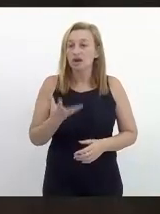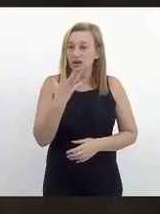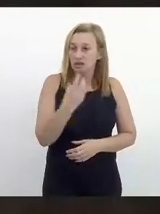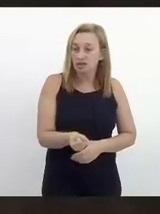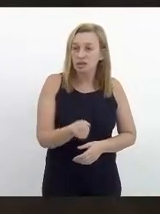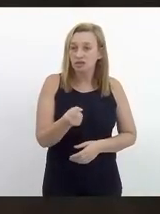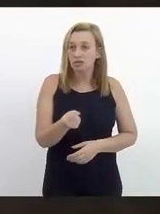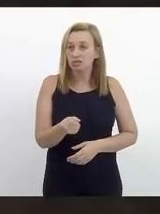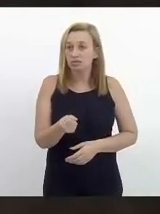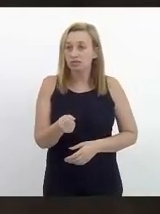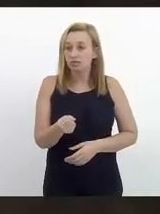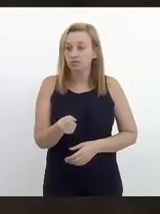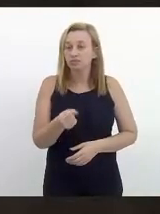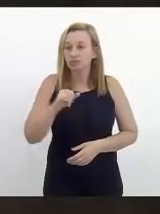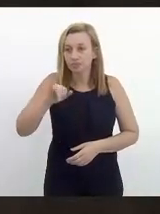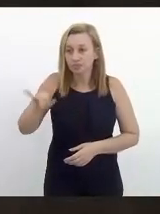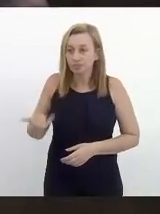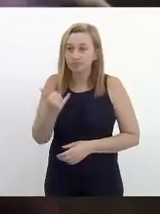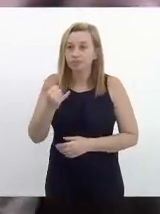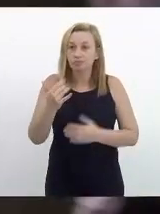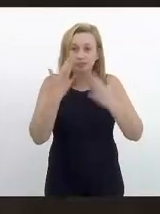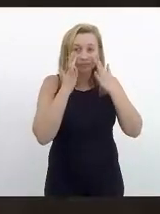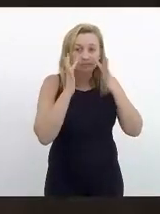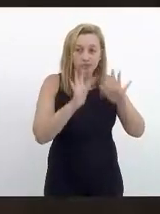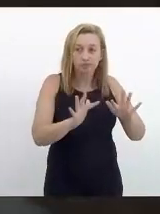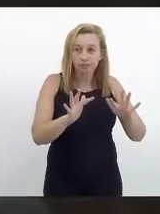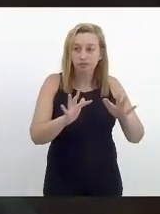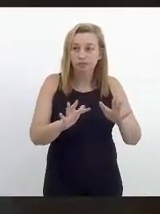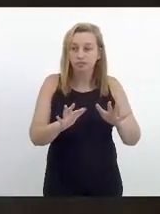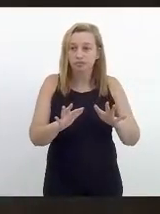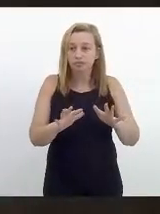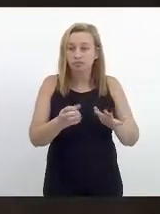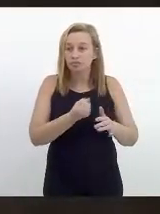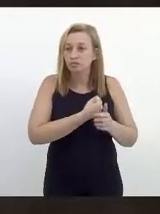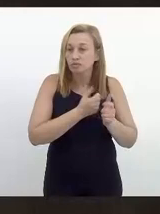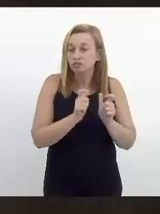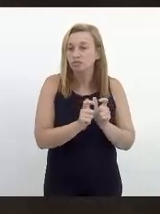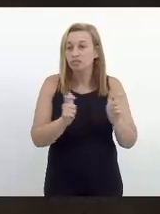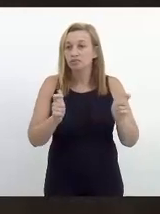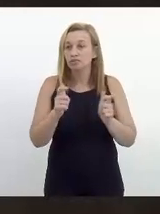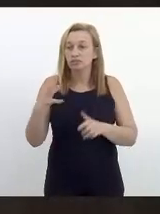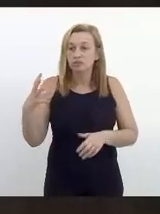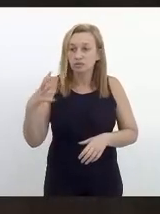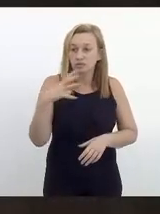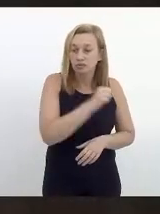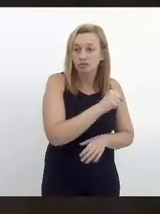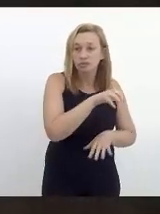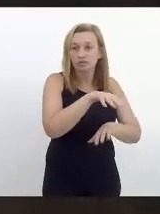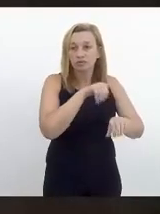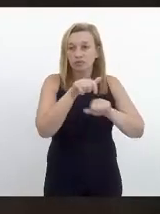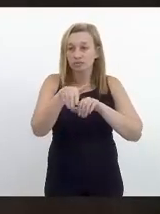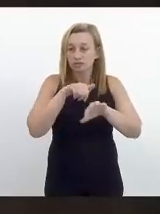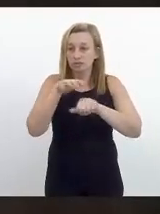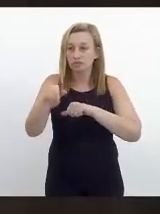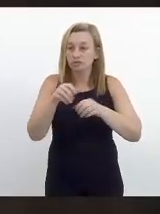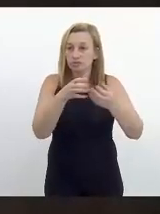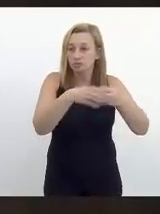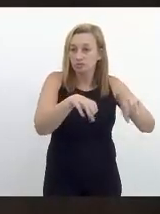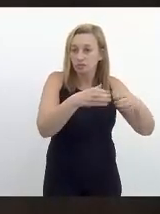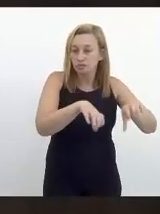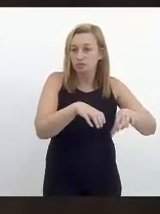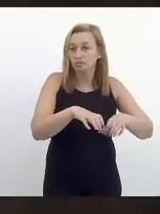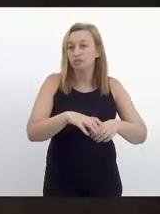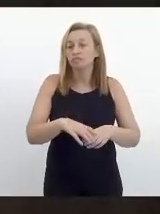favorável e aproveito para chamar a atenção da demanda urgente de convocar, de realizar um concurso,